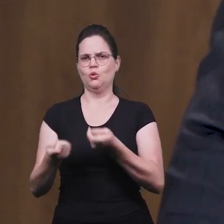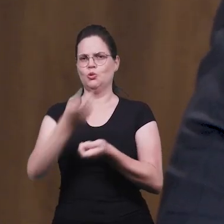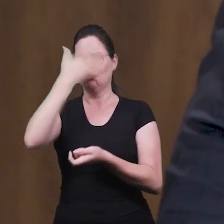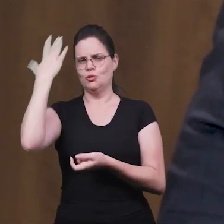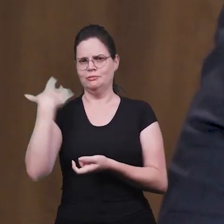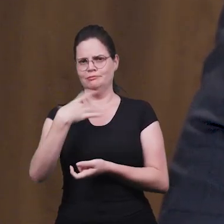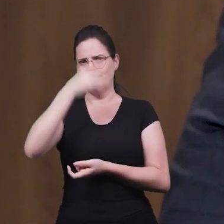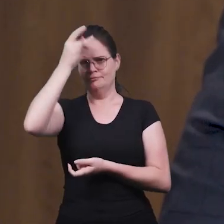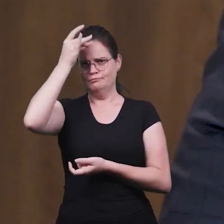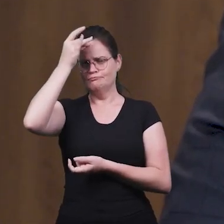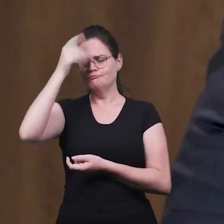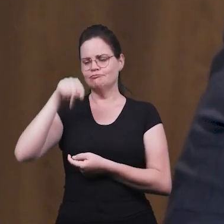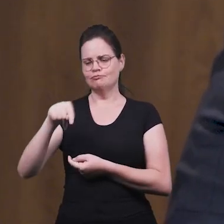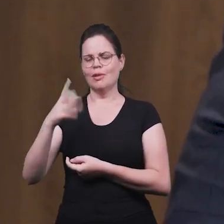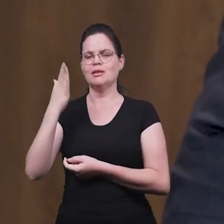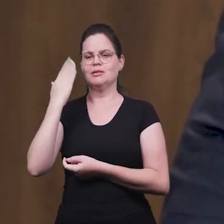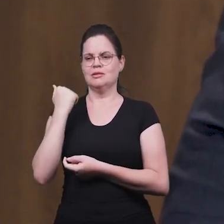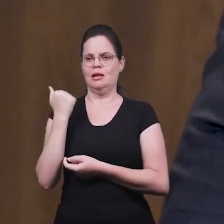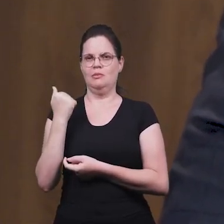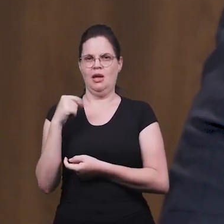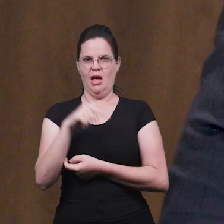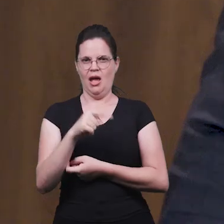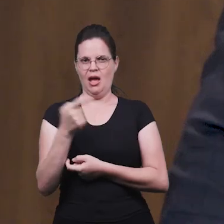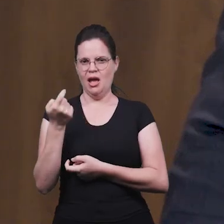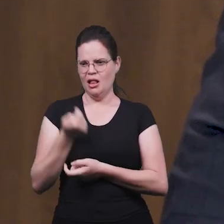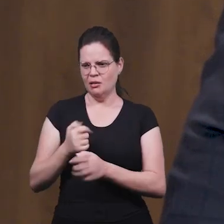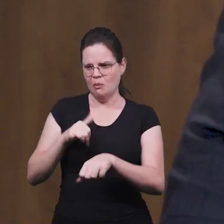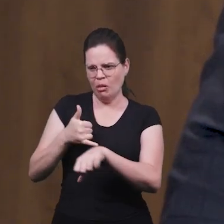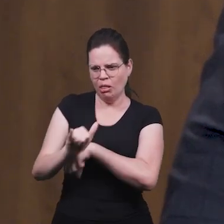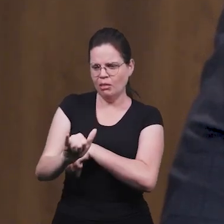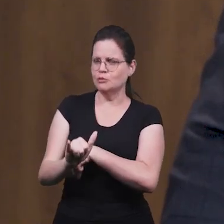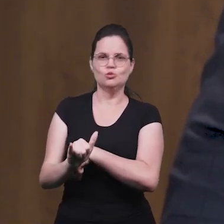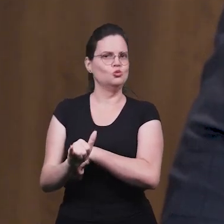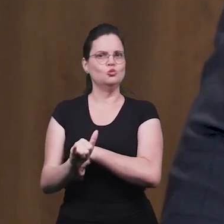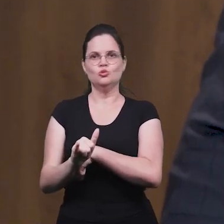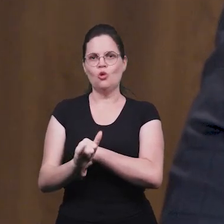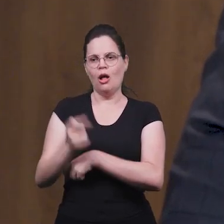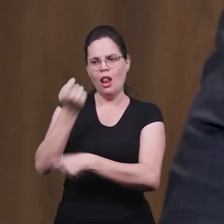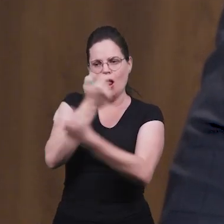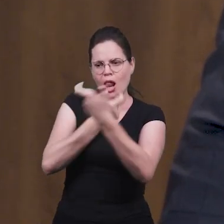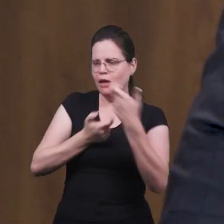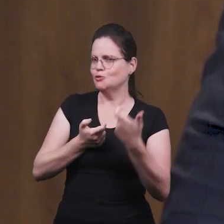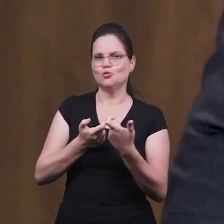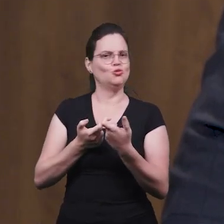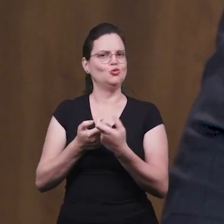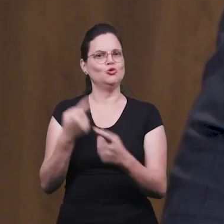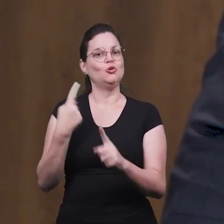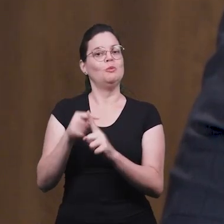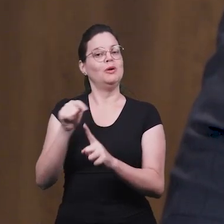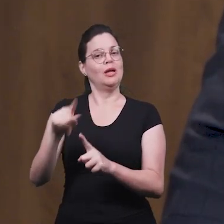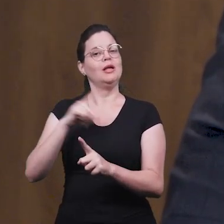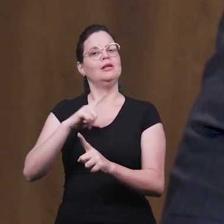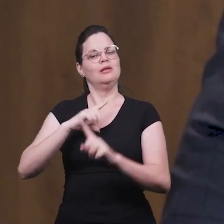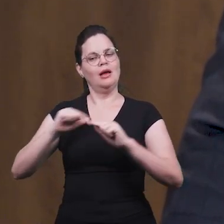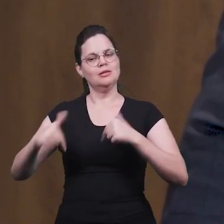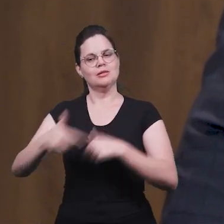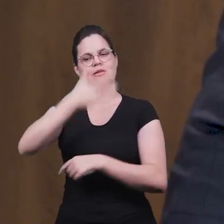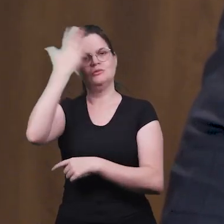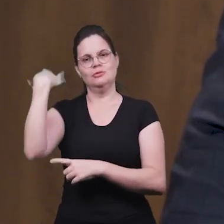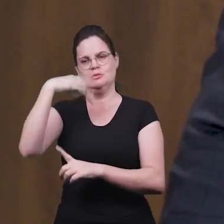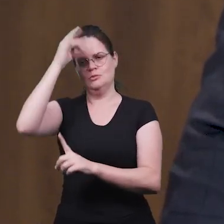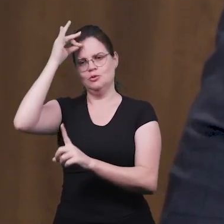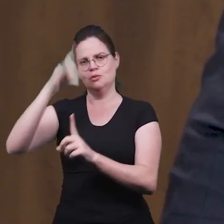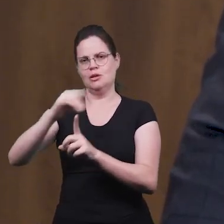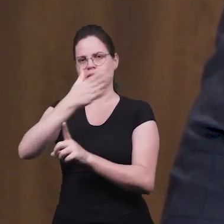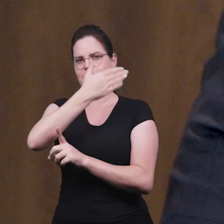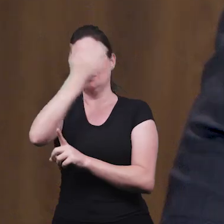do Espírito Santo sobre ele não é enganado. Ele está seguro porque ele está debaixo dessa operação de sabedoria da